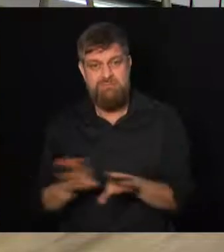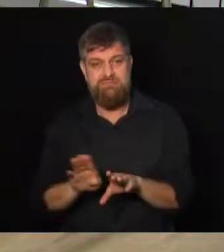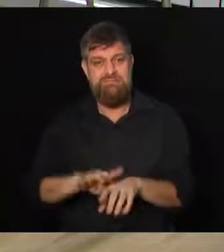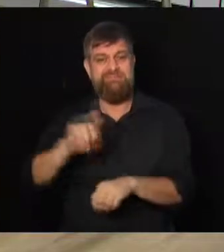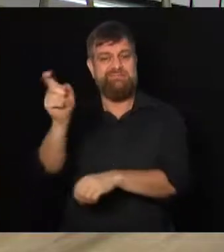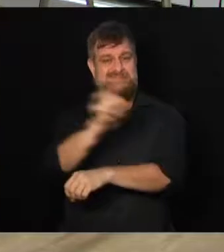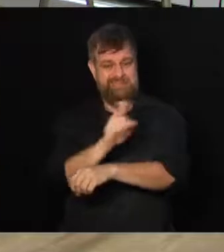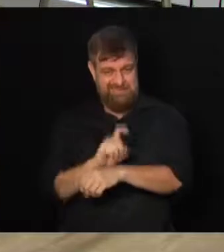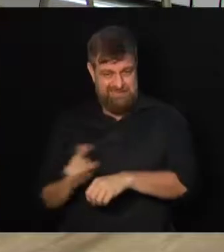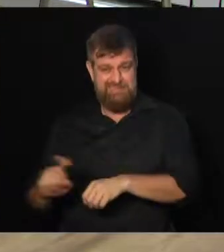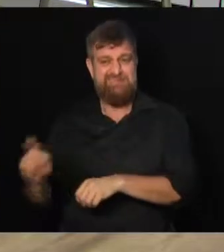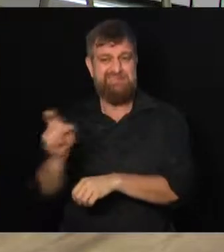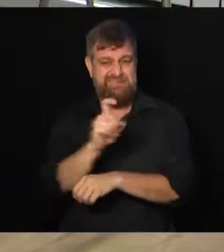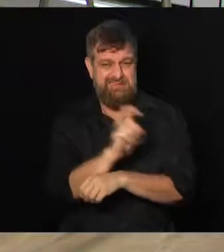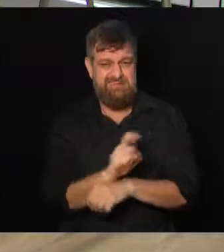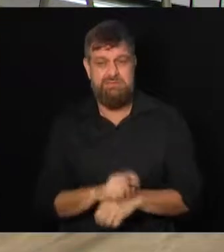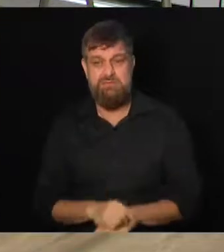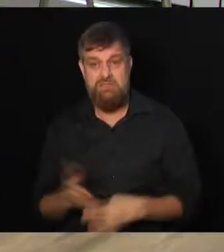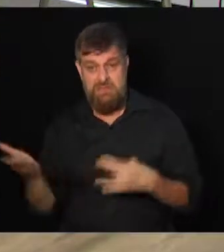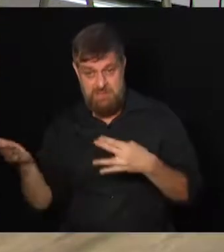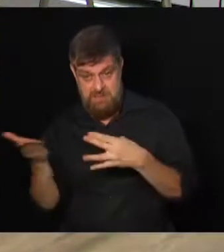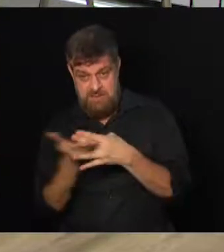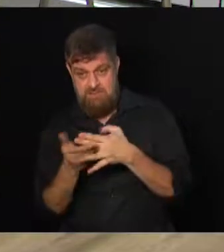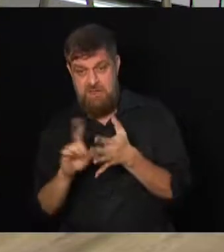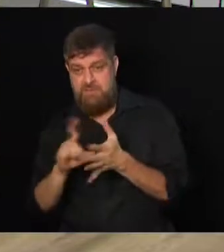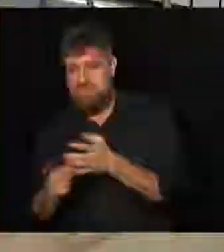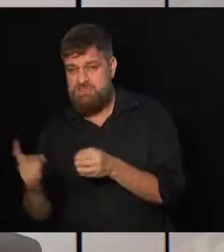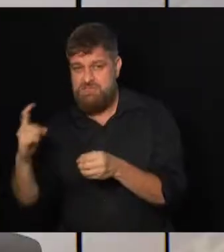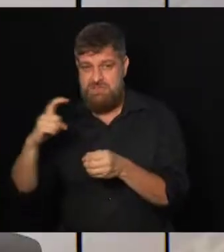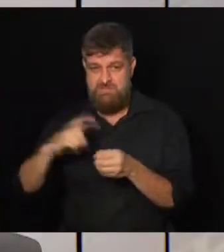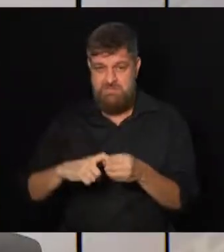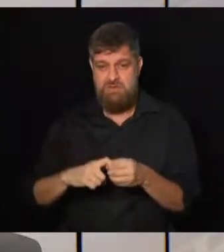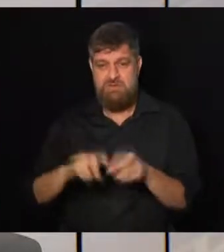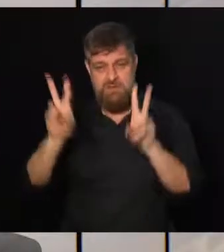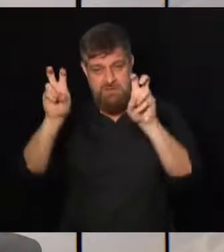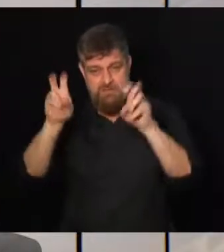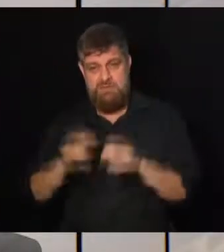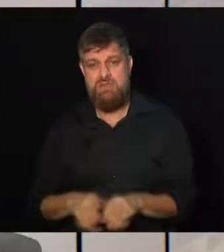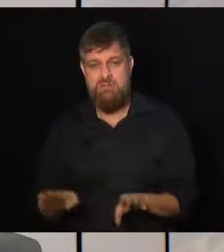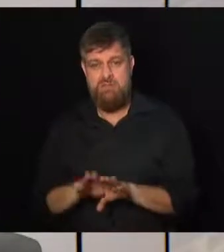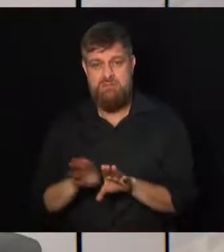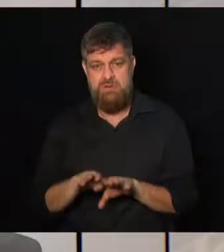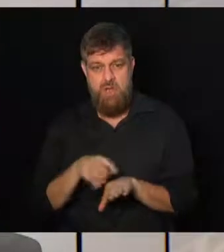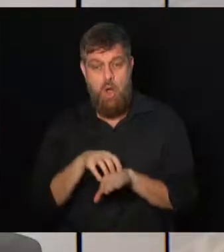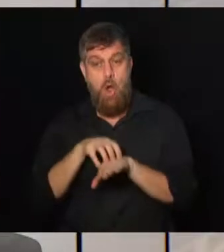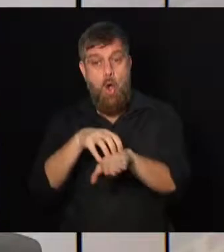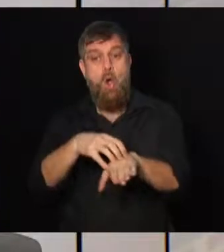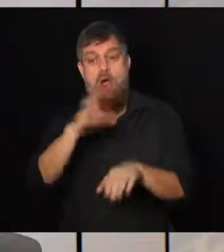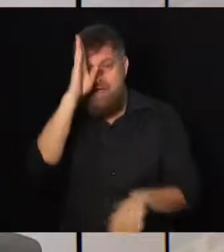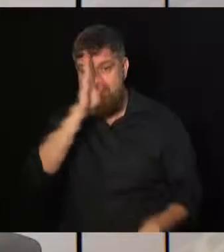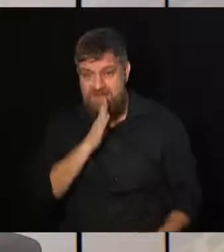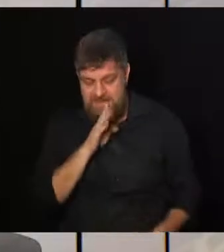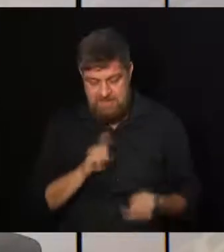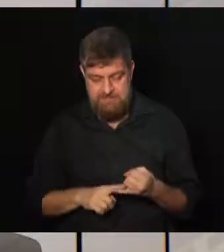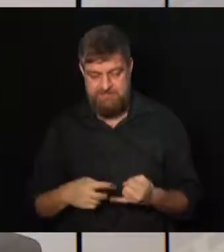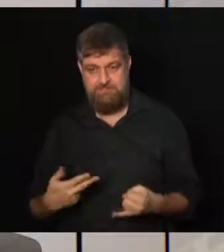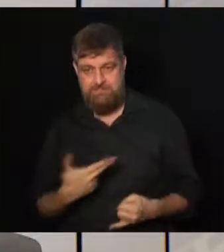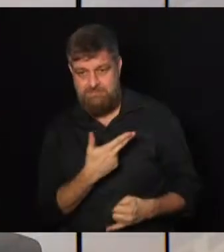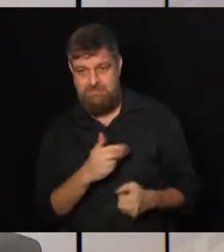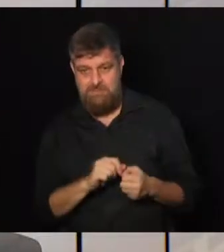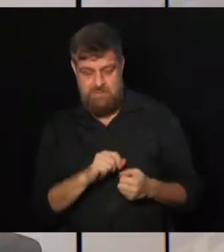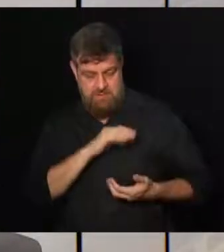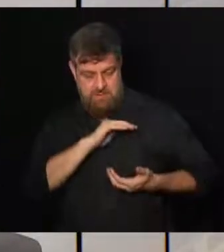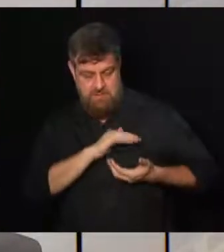Sim. Né? Tá certo. Então, nós vamos para o breve intervalo e daqui a pouco a gente vai falar ainda de transporte coletivo gratuito, cirurgia de